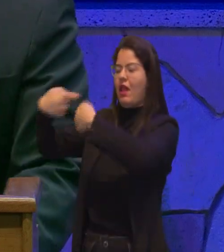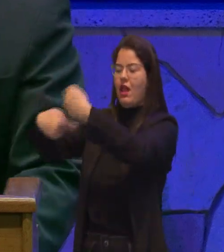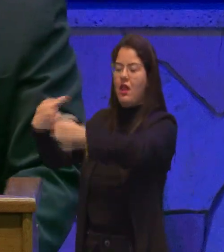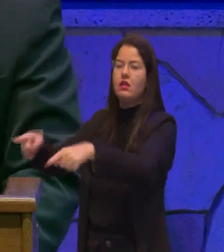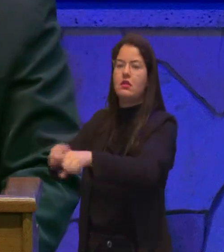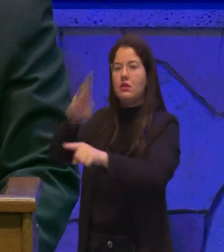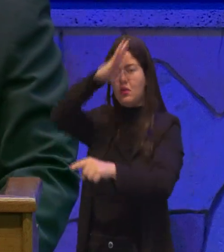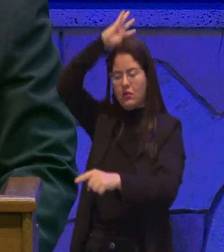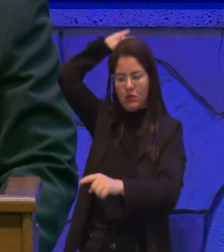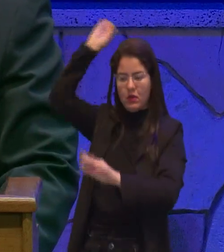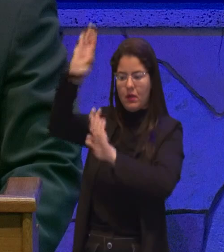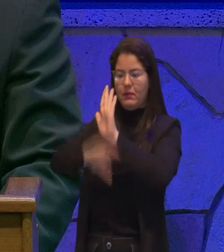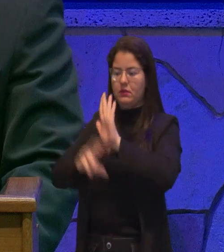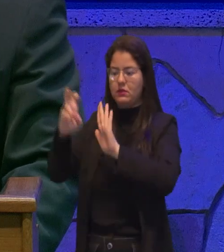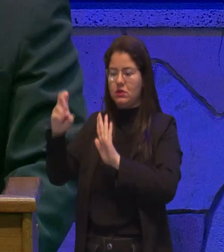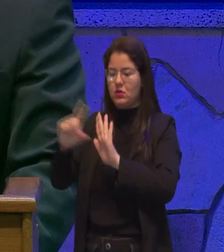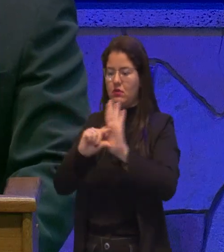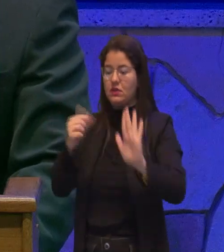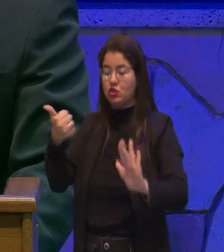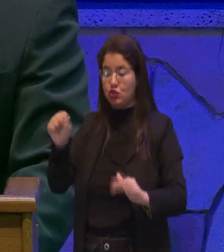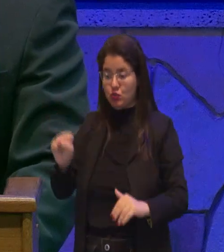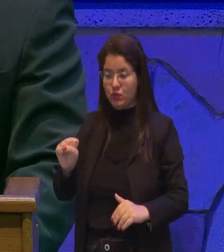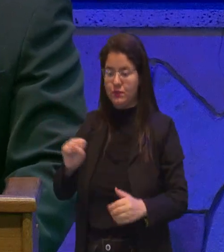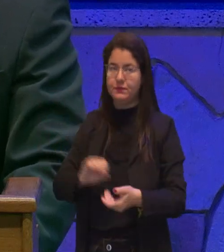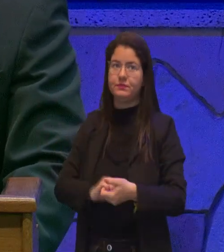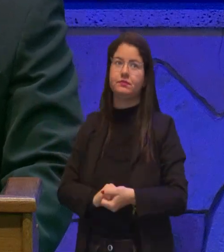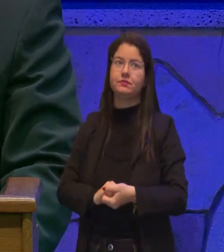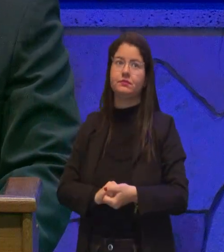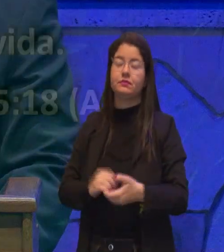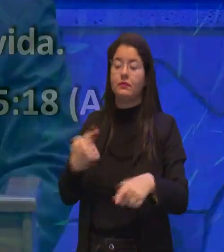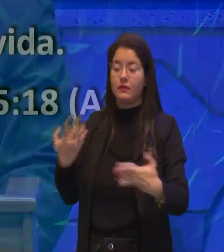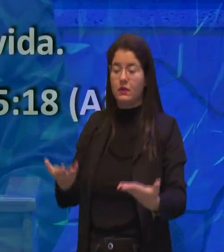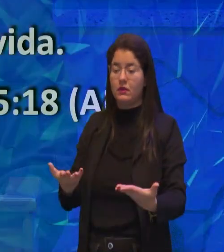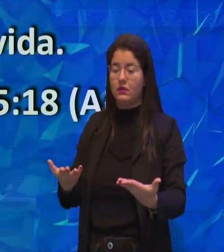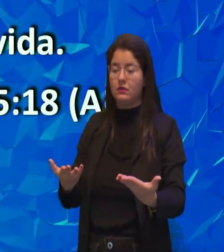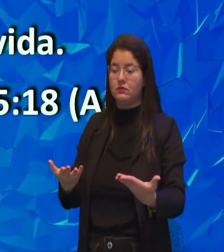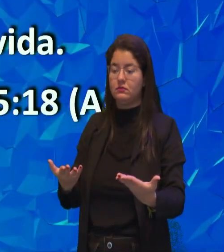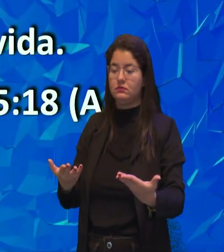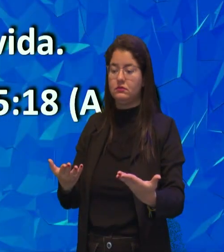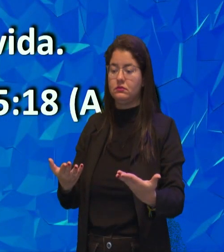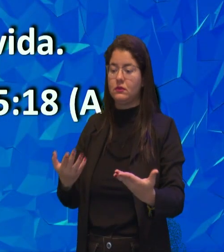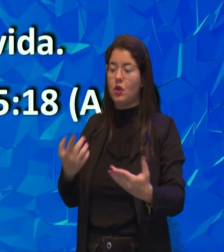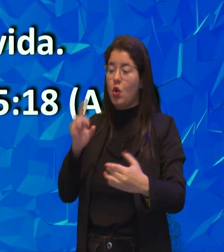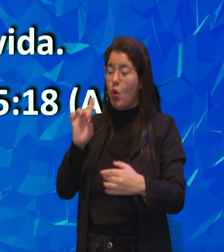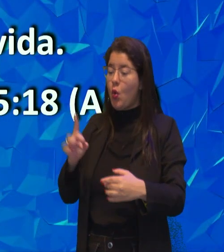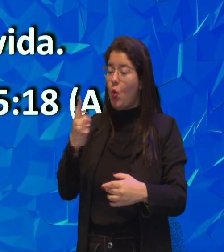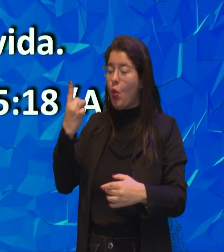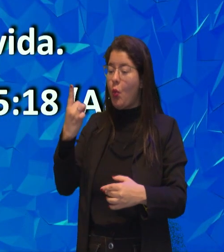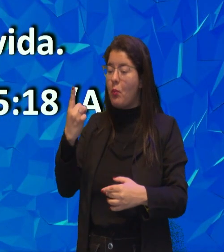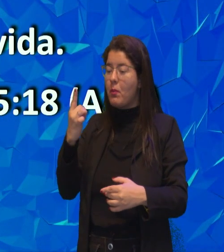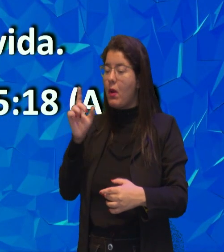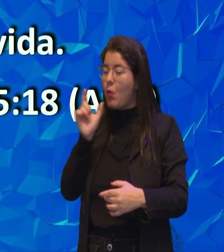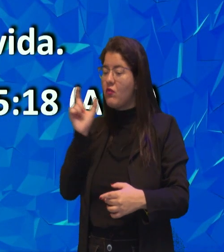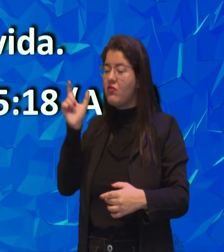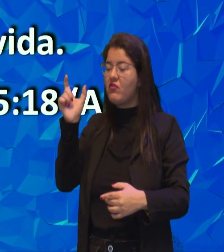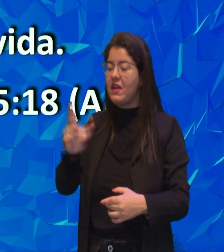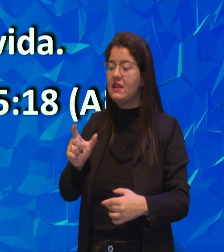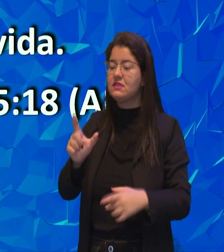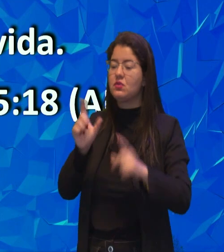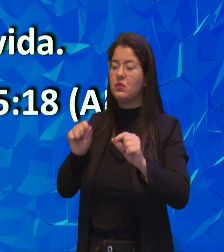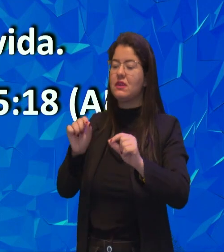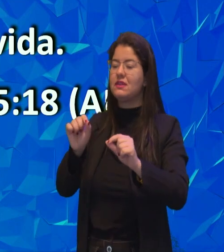Romanos capítulo 5, verso 18. Pois assim como por uma só ofensa vem o juízo sobre todos os homens